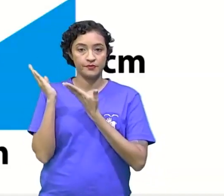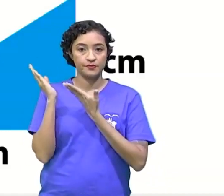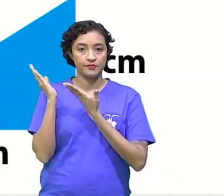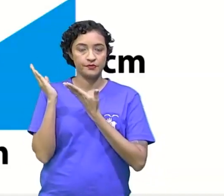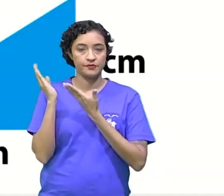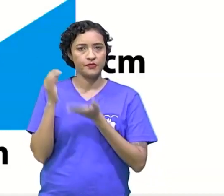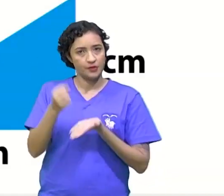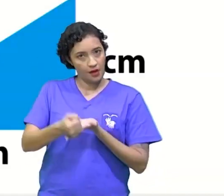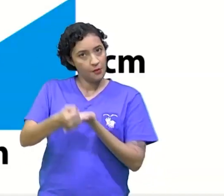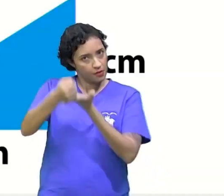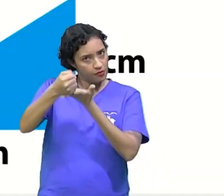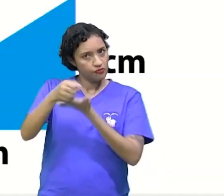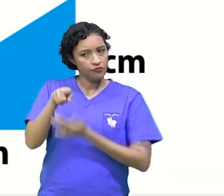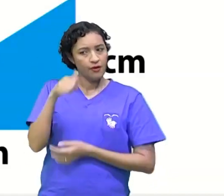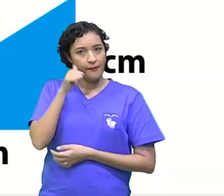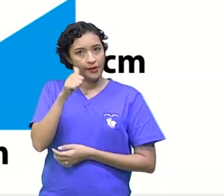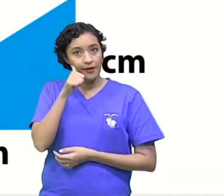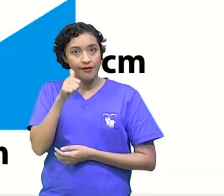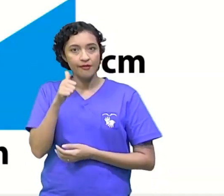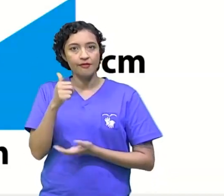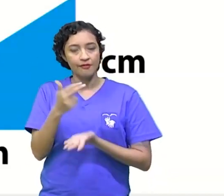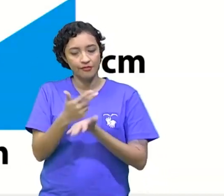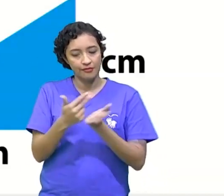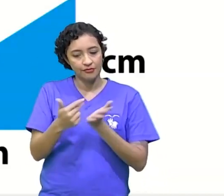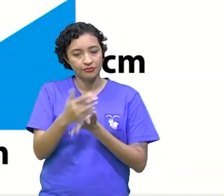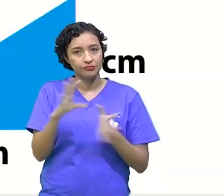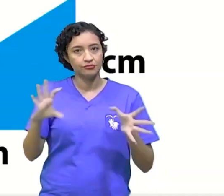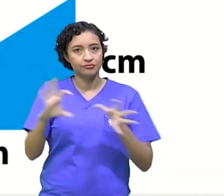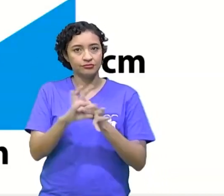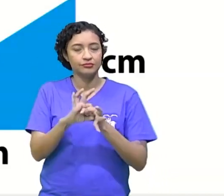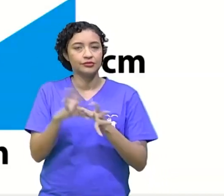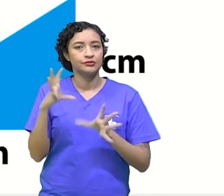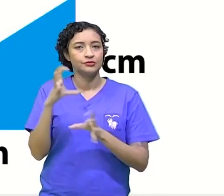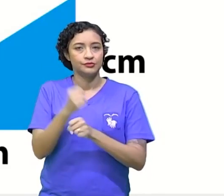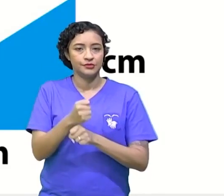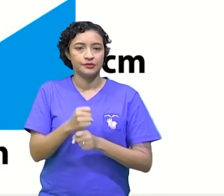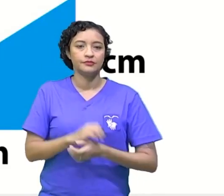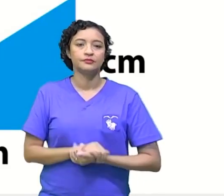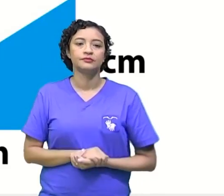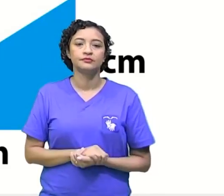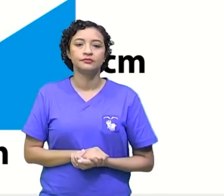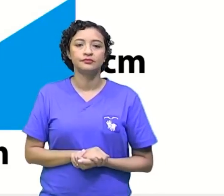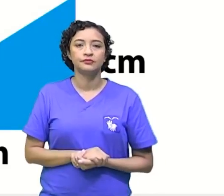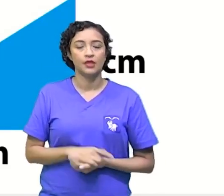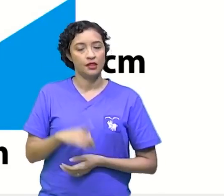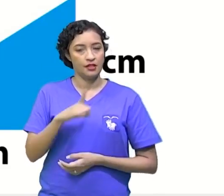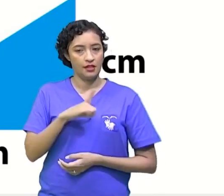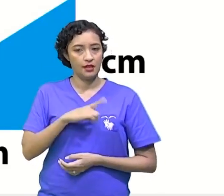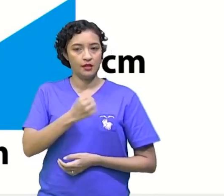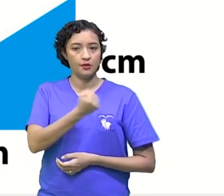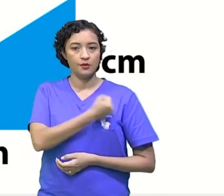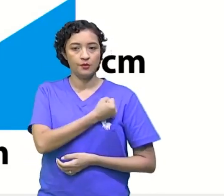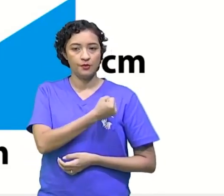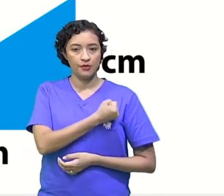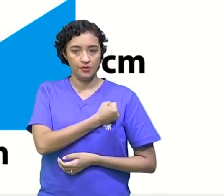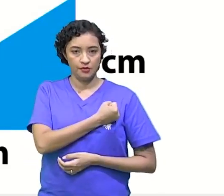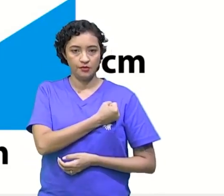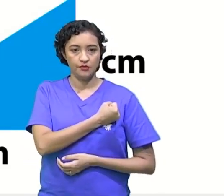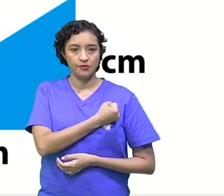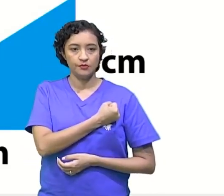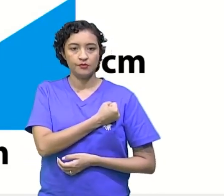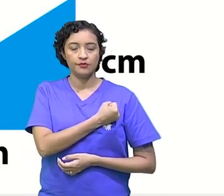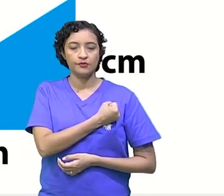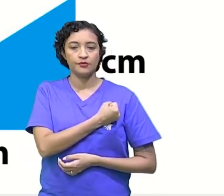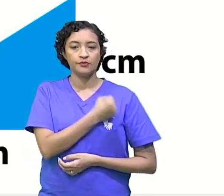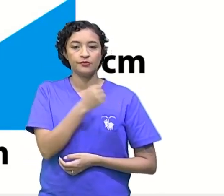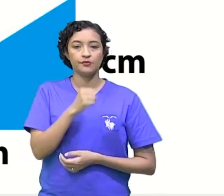podemos fazer aqui vamos ajudar feliz se observa o seguinte nós temos dois triângulos esses dois triângulos tem mesmo as medidas olha aí ó 8:15 de